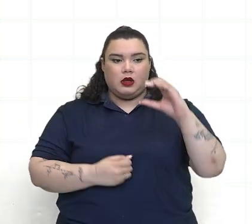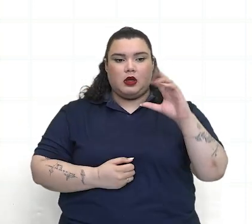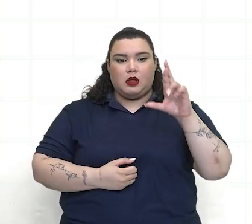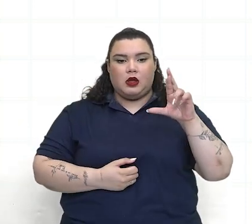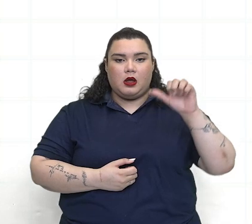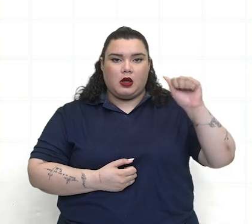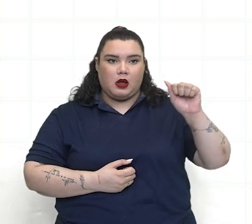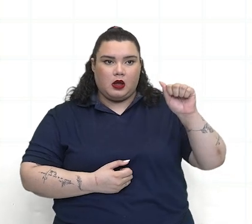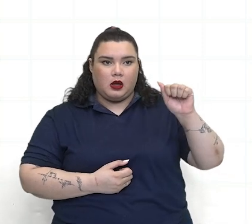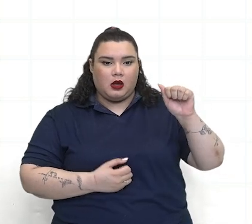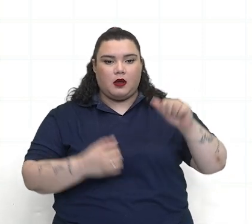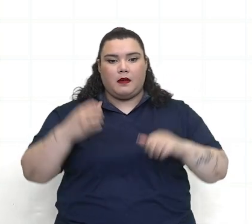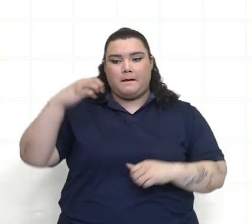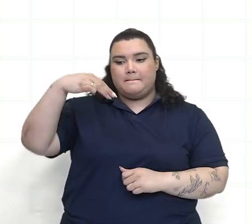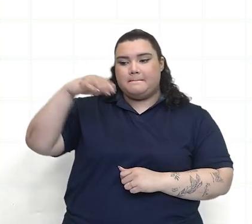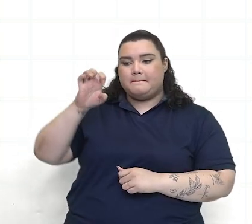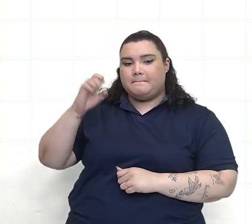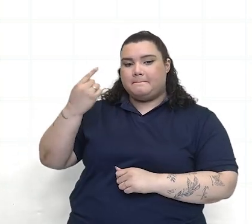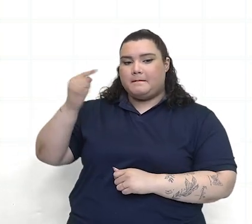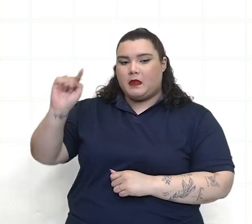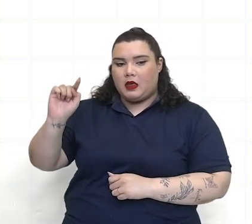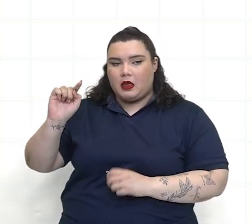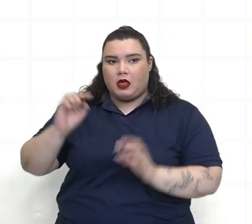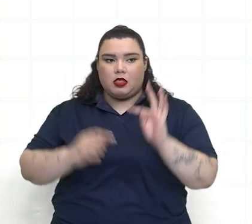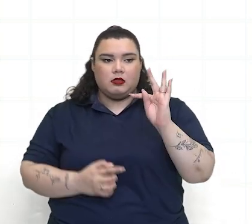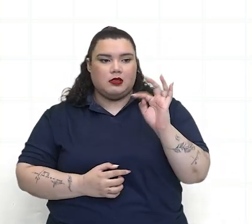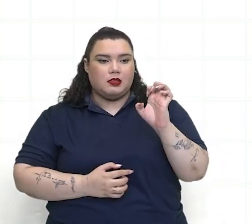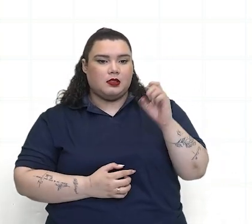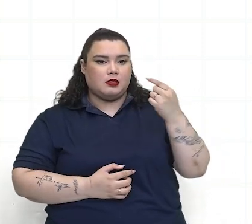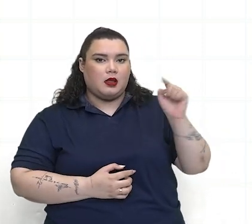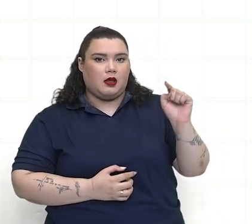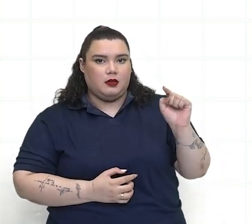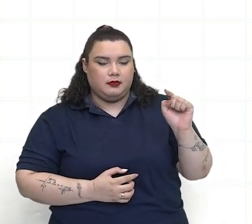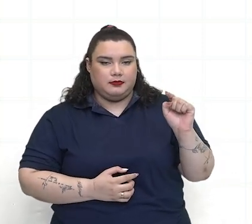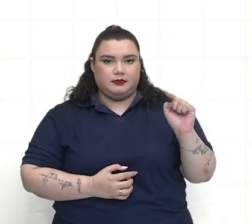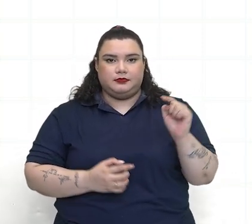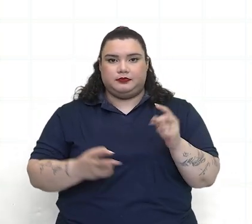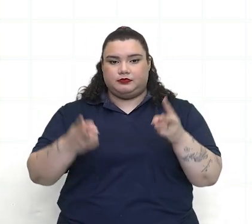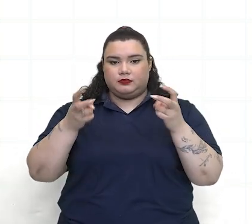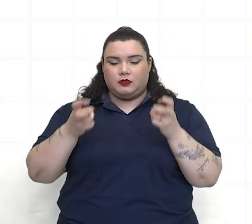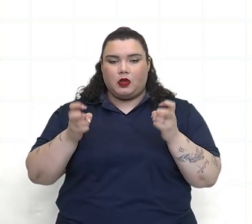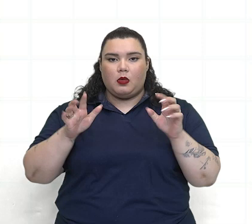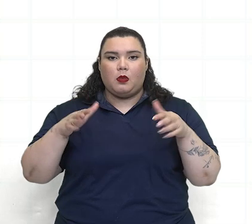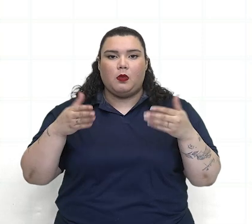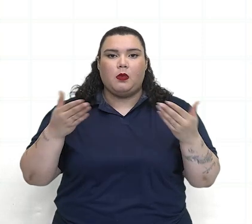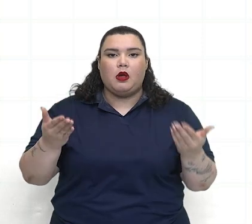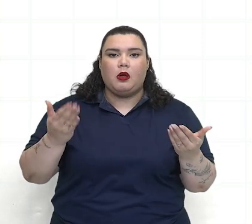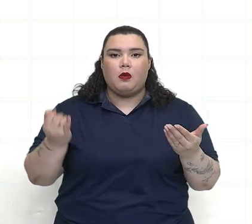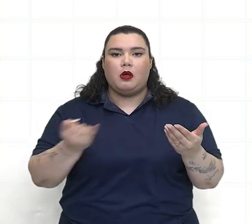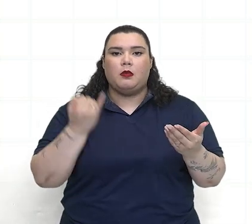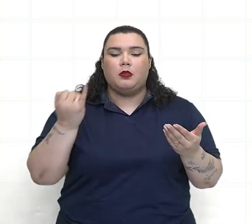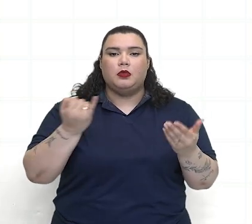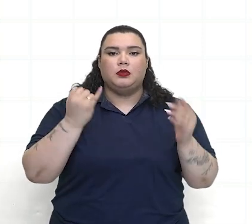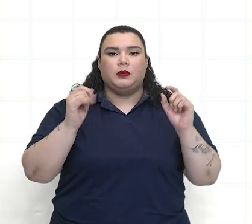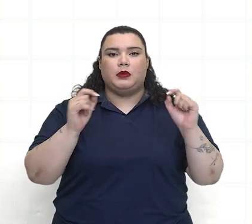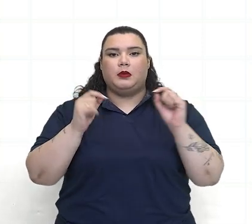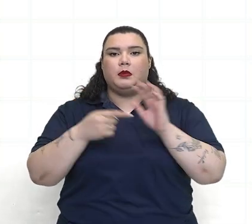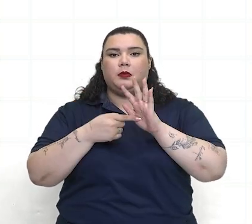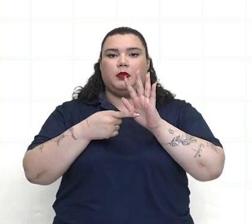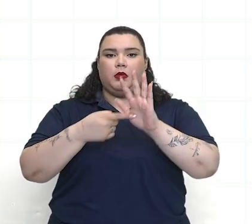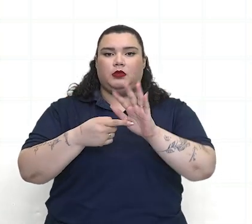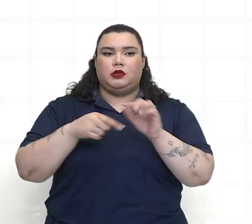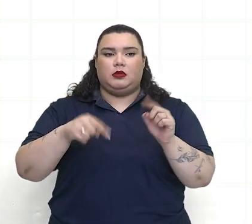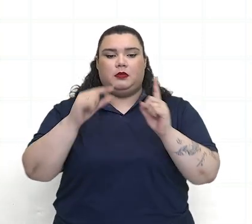camélia e da palavra tédio. Qual a importância, então, de estar destacada